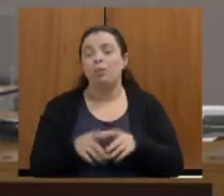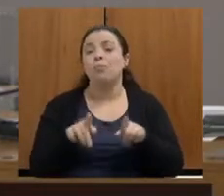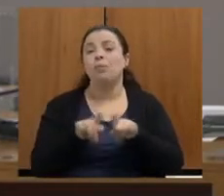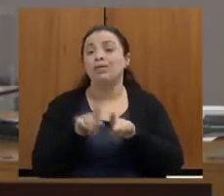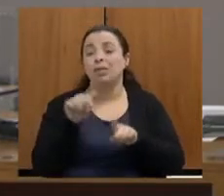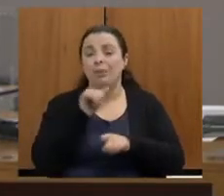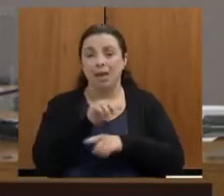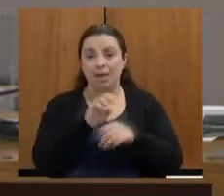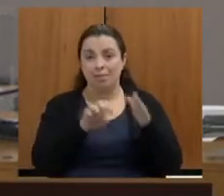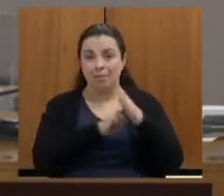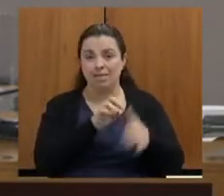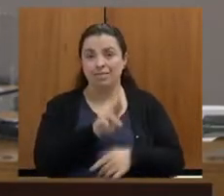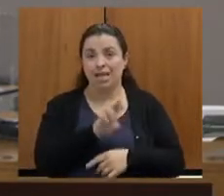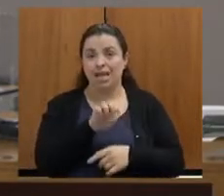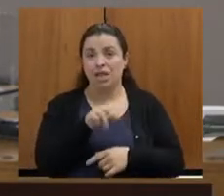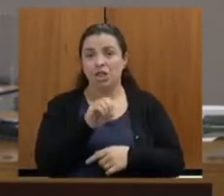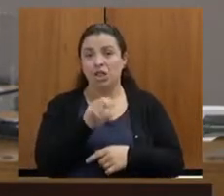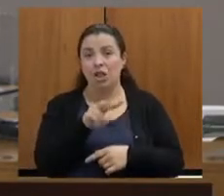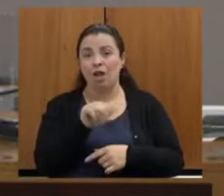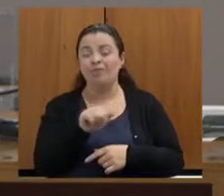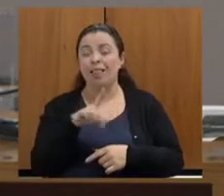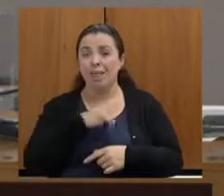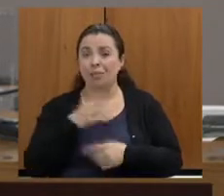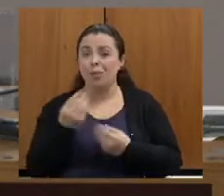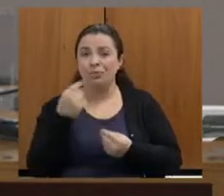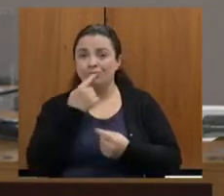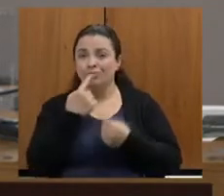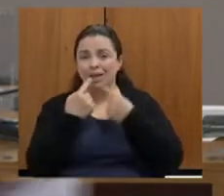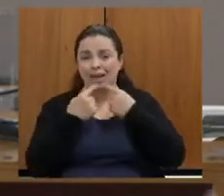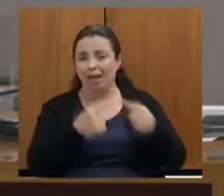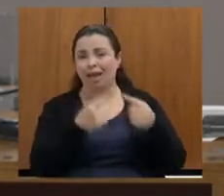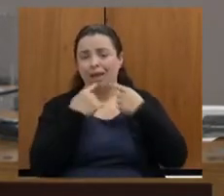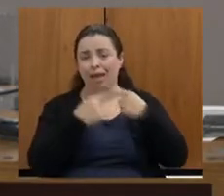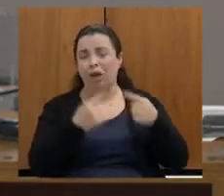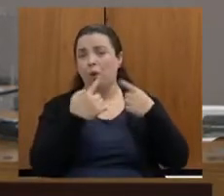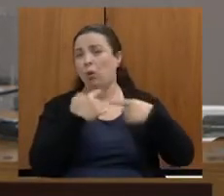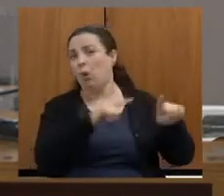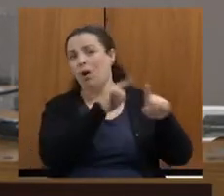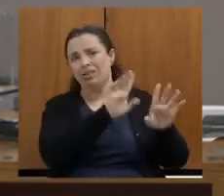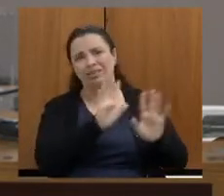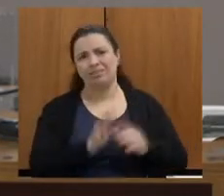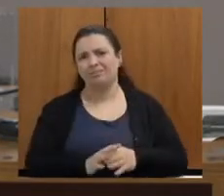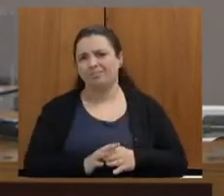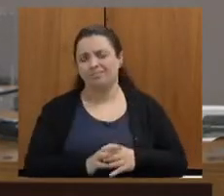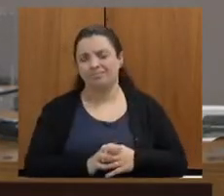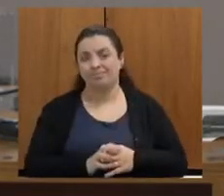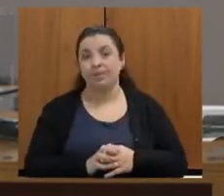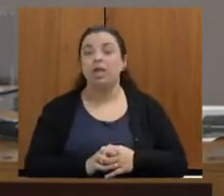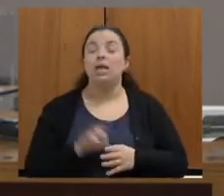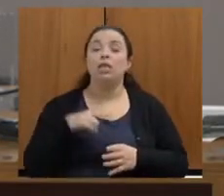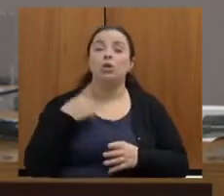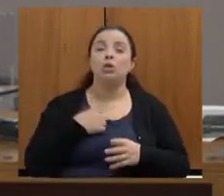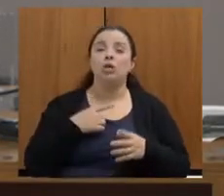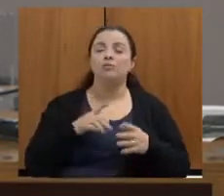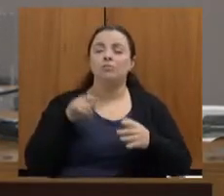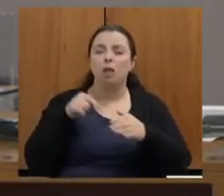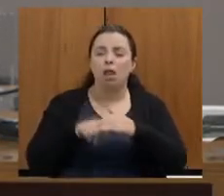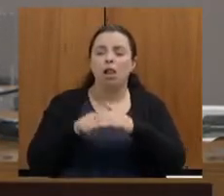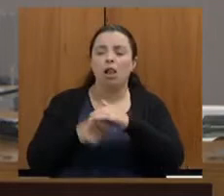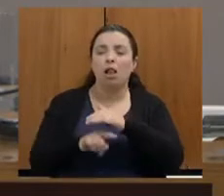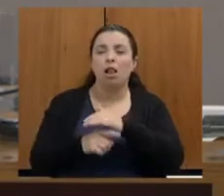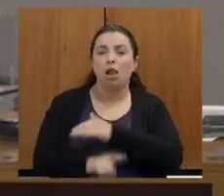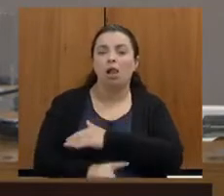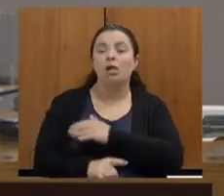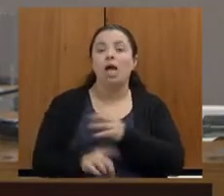encontramos ao fazer avaliação do processo e fomos então aprofundando nas conclusões e nas recomendações que